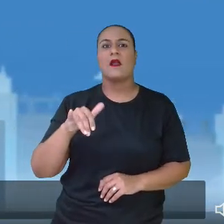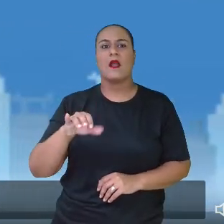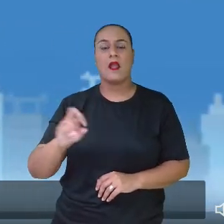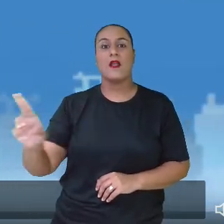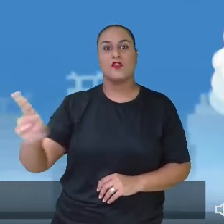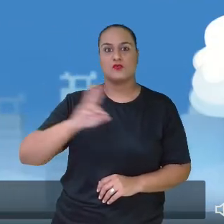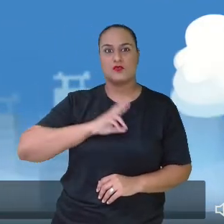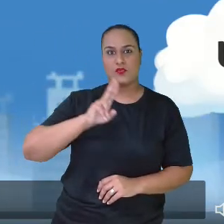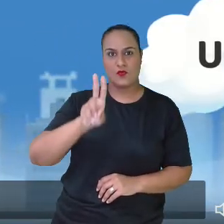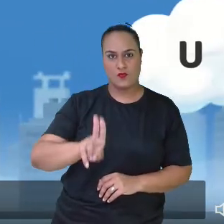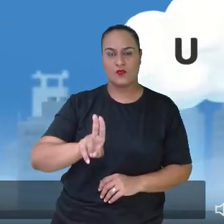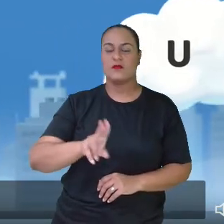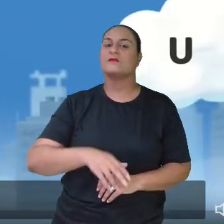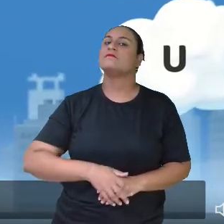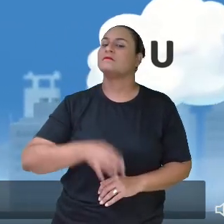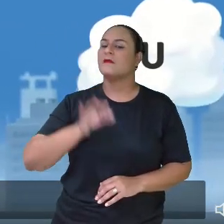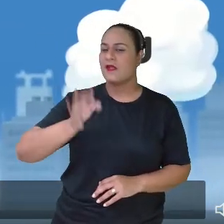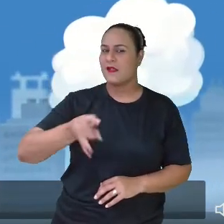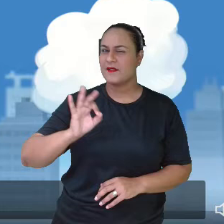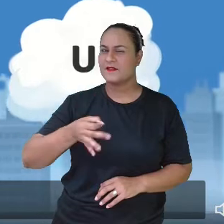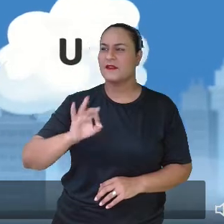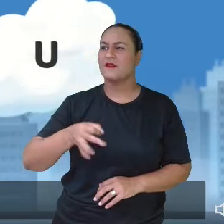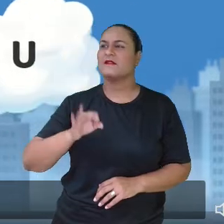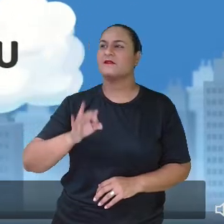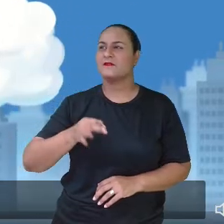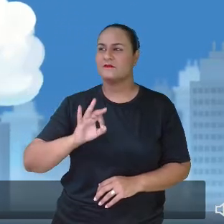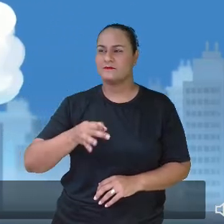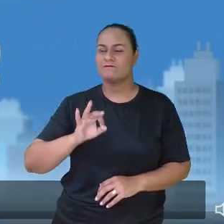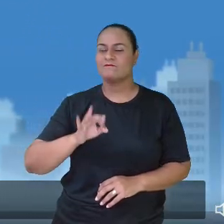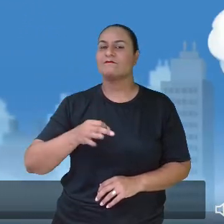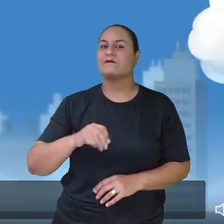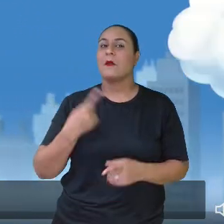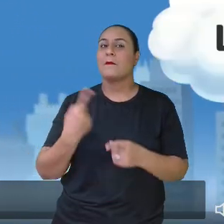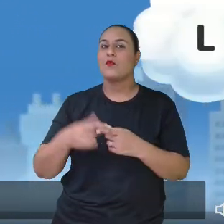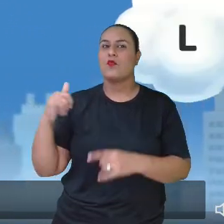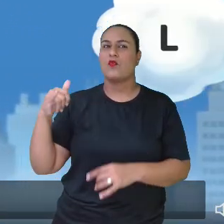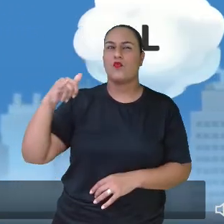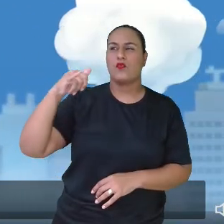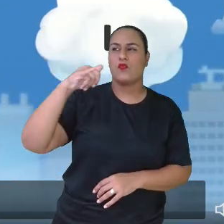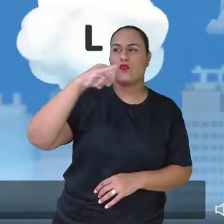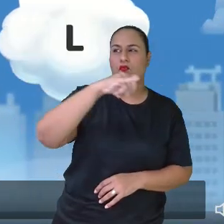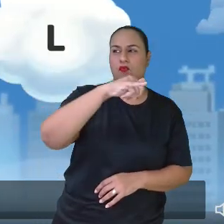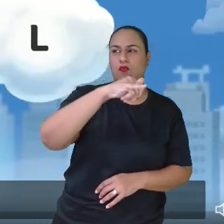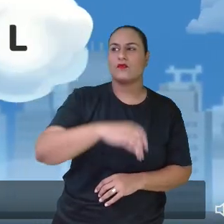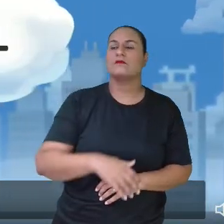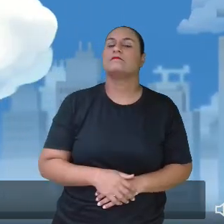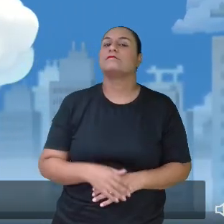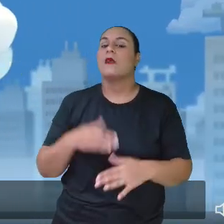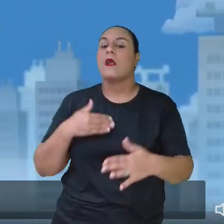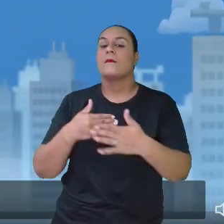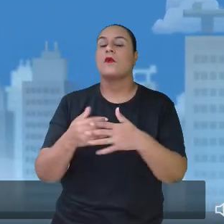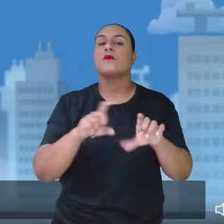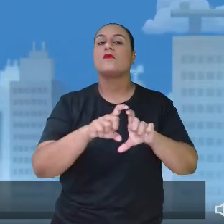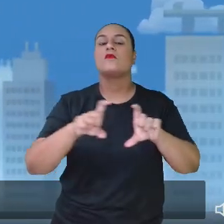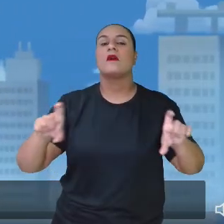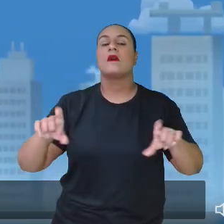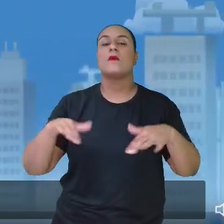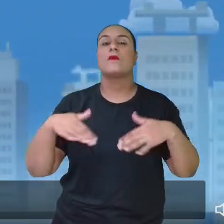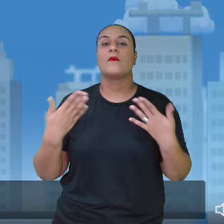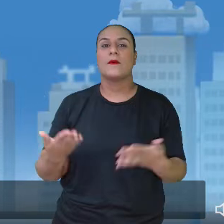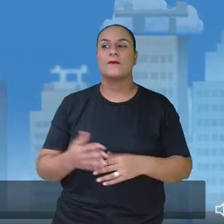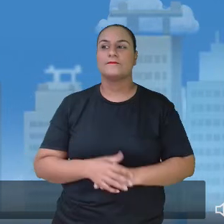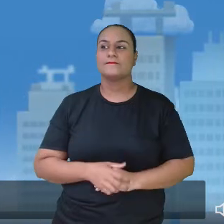U. E acertou porque o aviãozinho já bateu ali, não é? E errou. A próxima frase qual é?